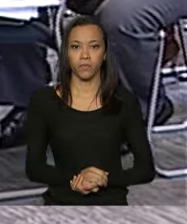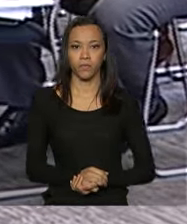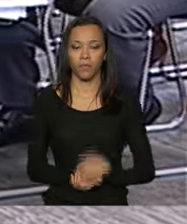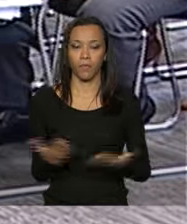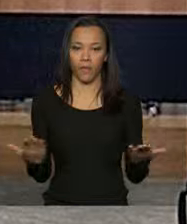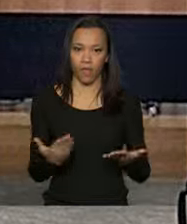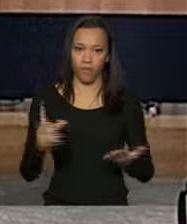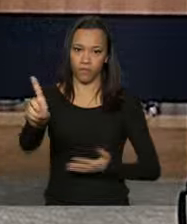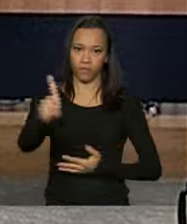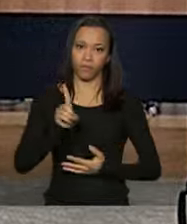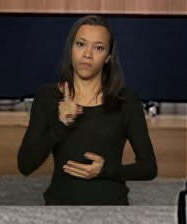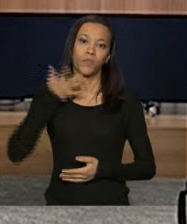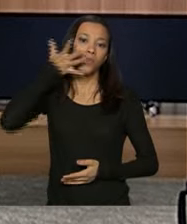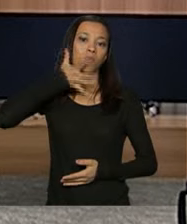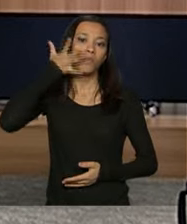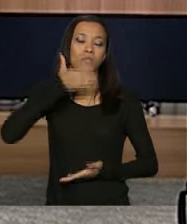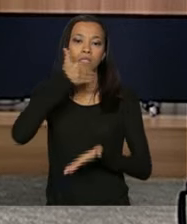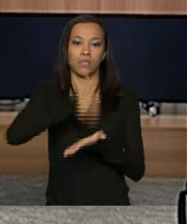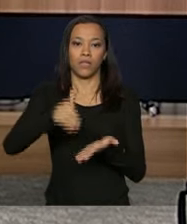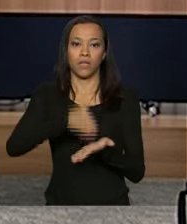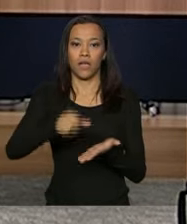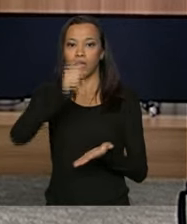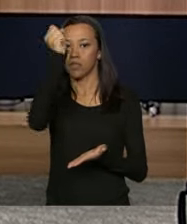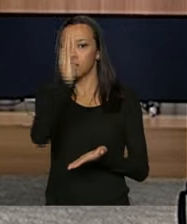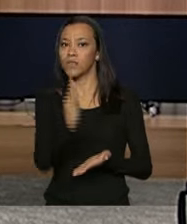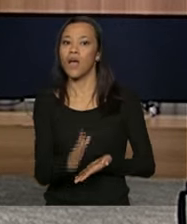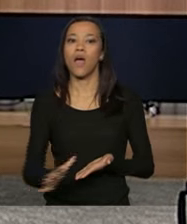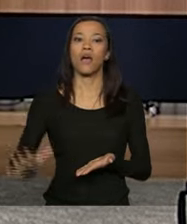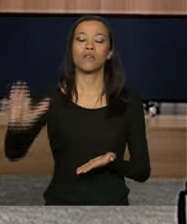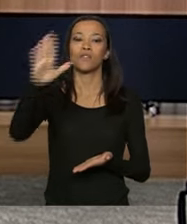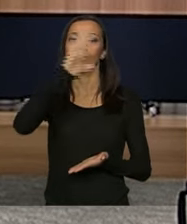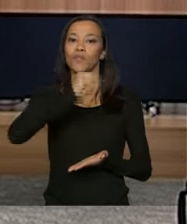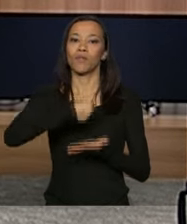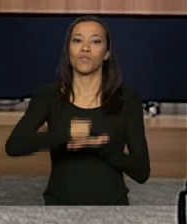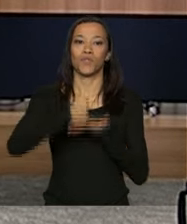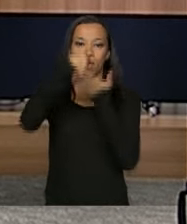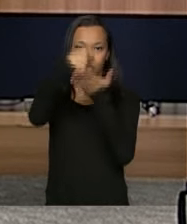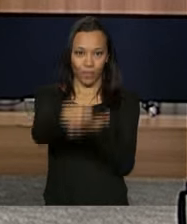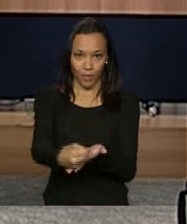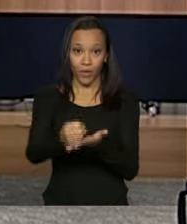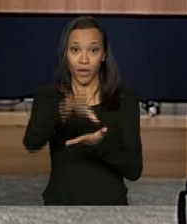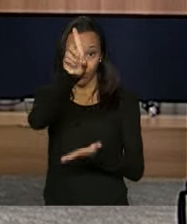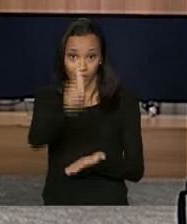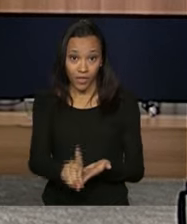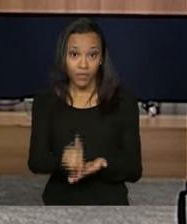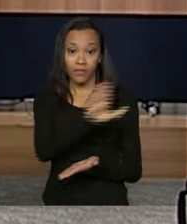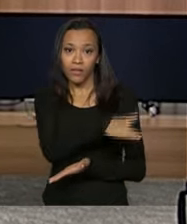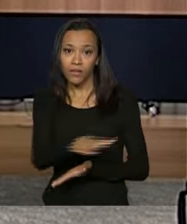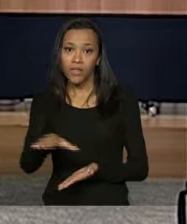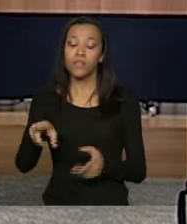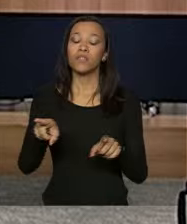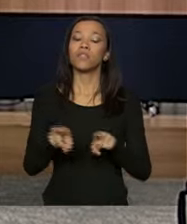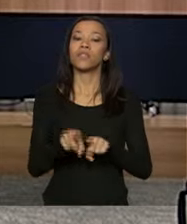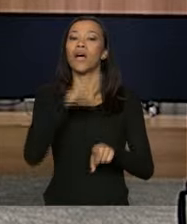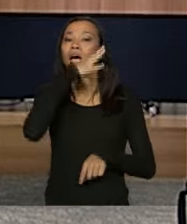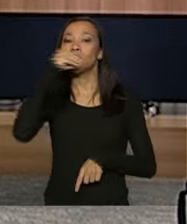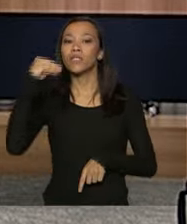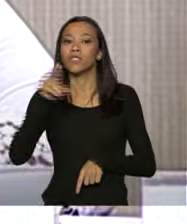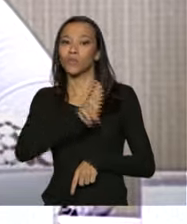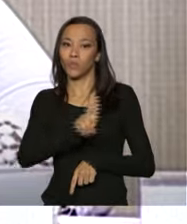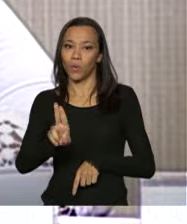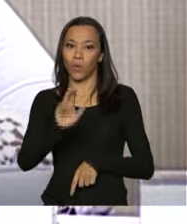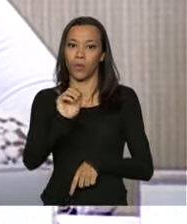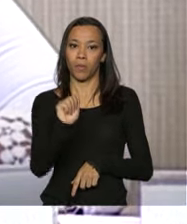Para fazer uso da palavra a Secretária Nacional de Promoção dos Direitos da Criança e do Adolescente, Angélica Gular.